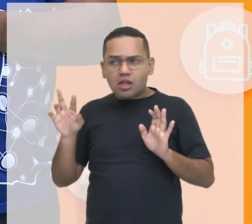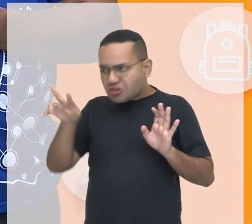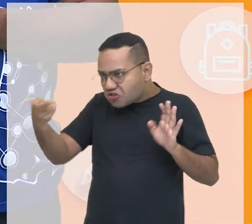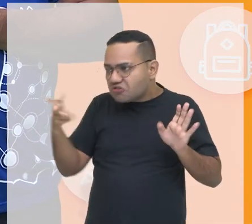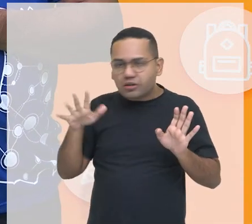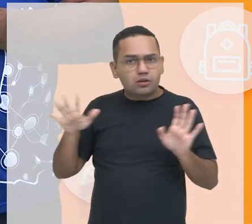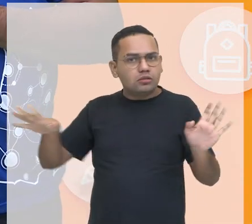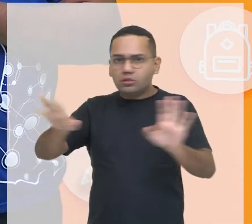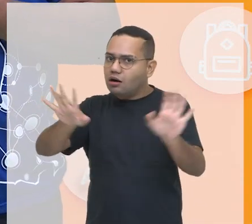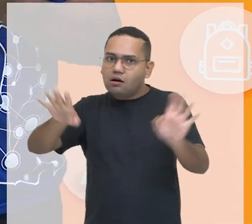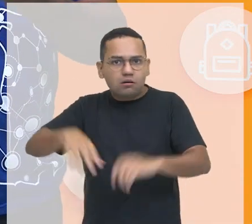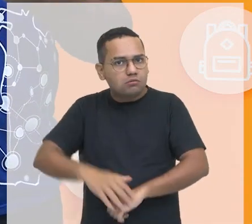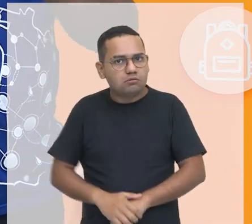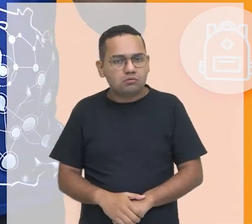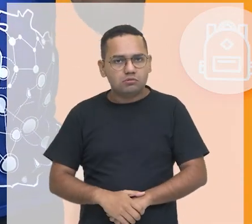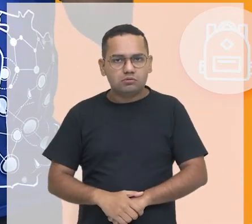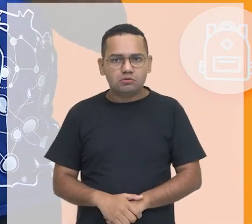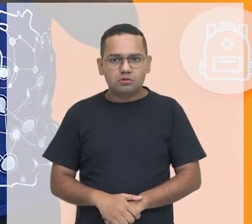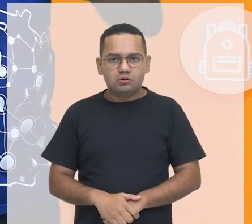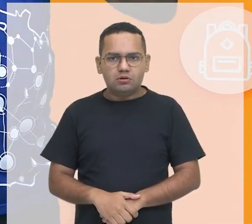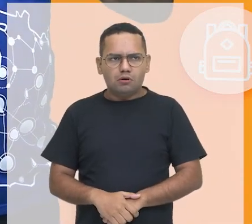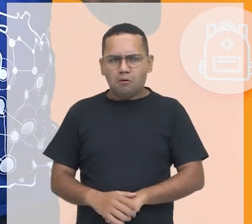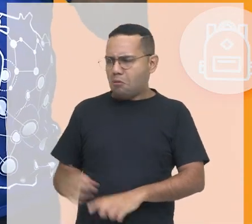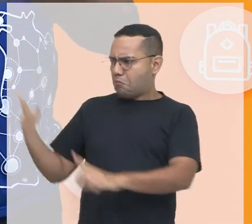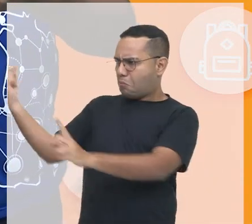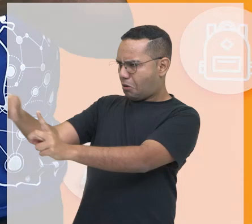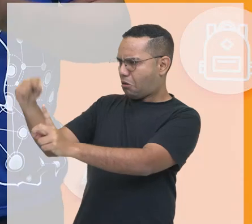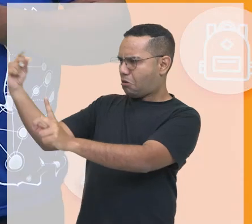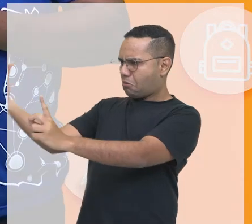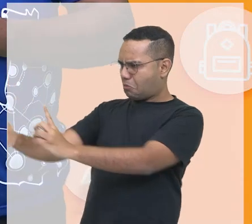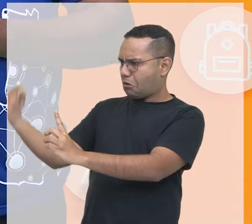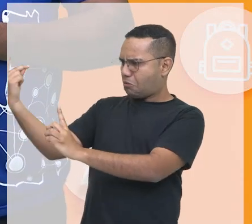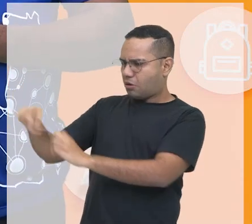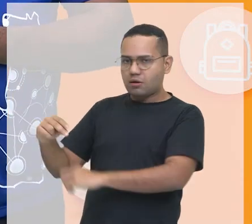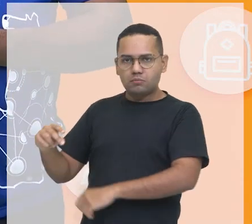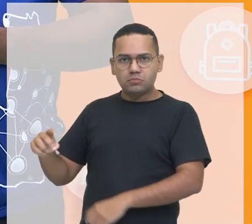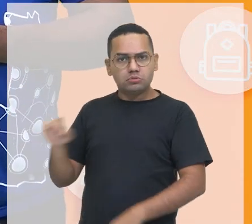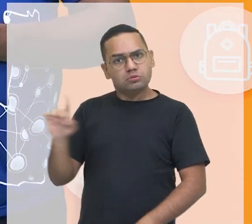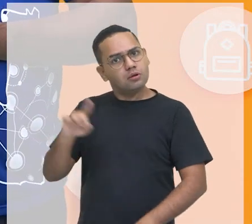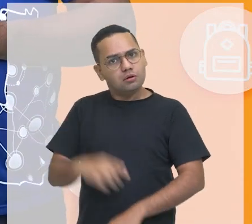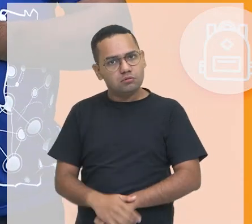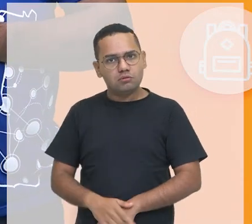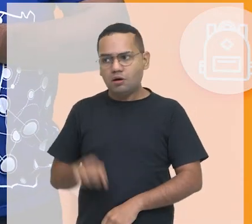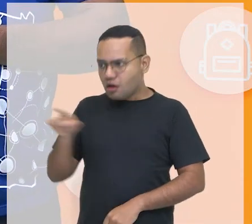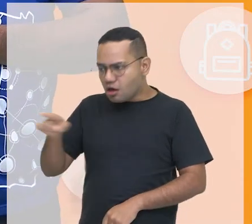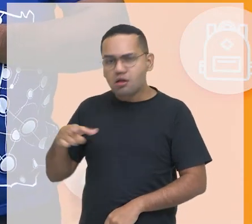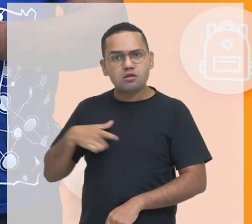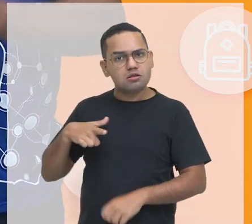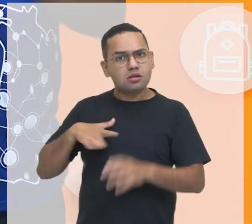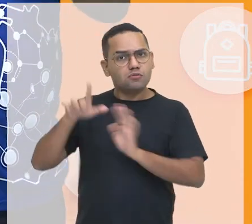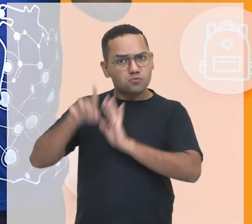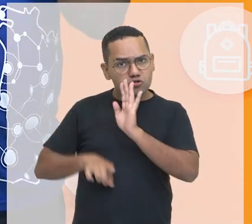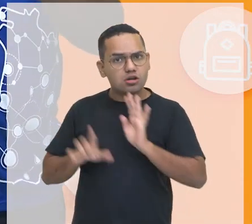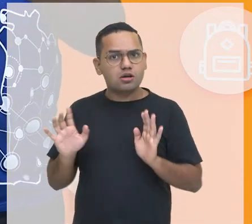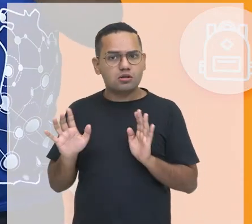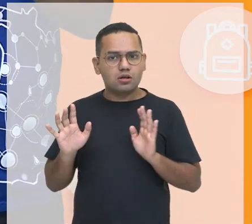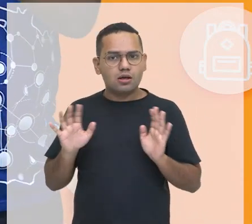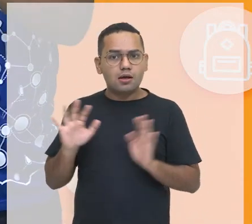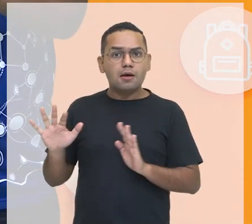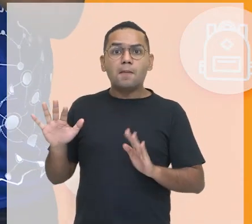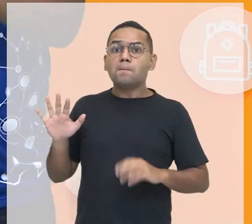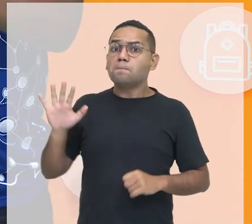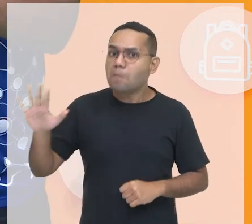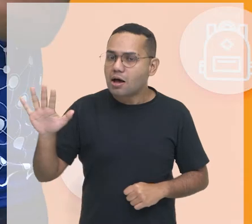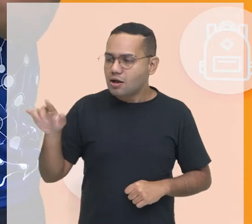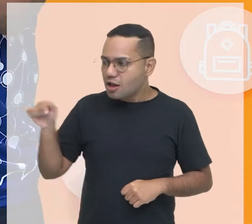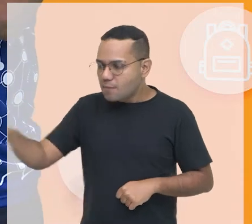né? Então não é assim, sendo violentada, Tem direitos humanos, pessoal. Agora ela tem que cumprir, tem que